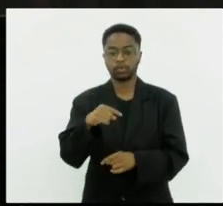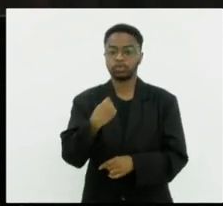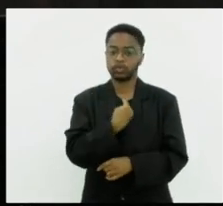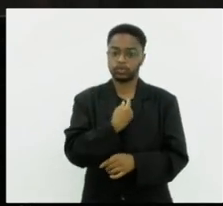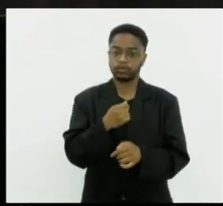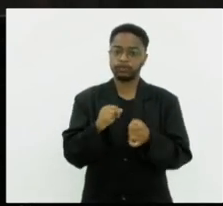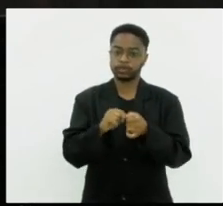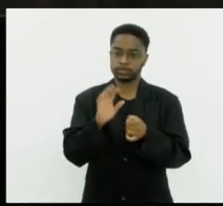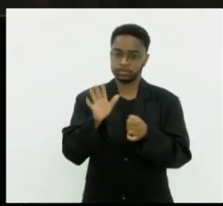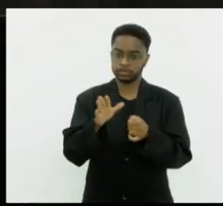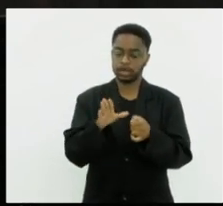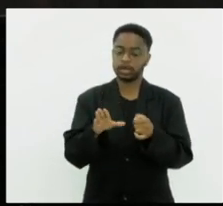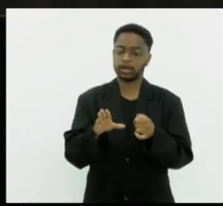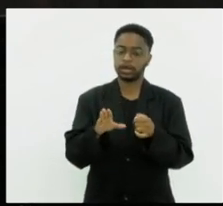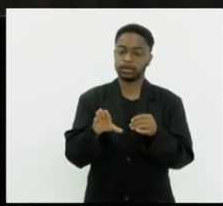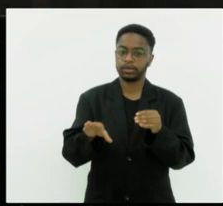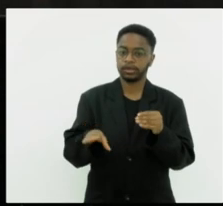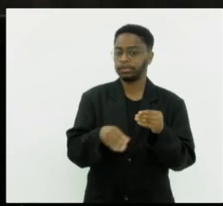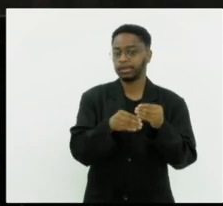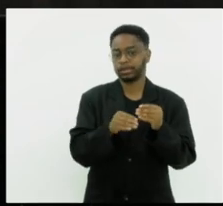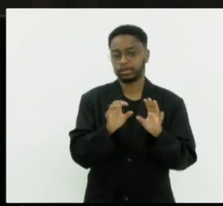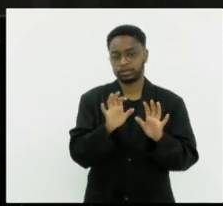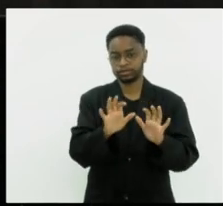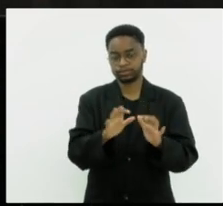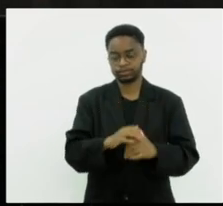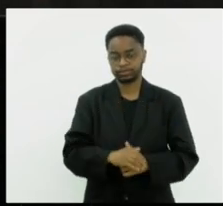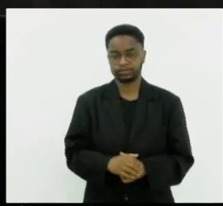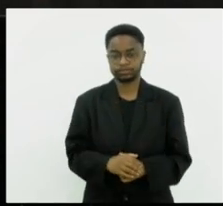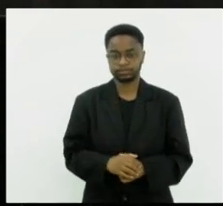emenda desse tipo,